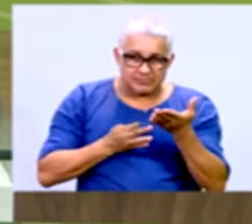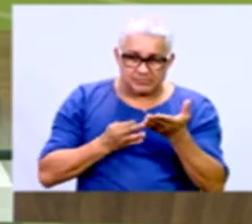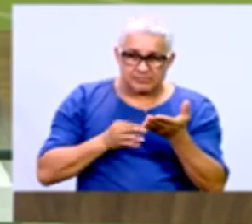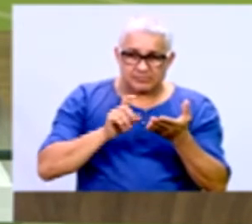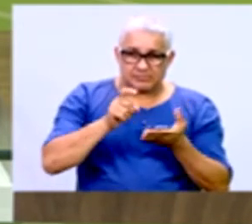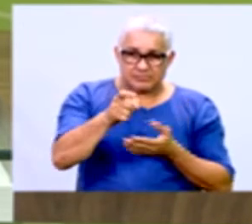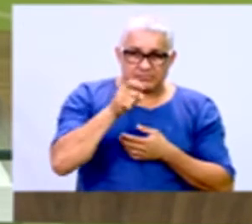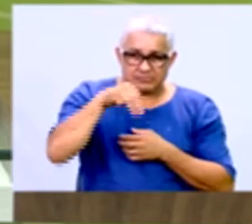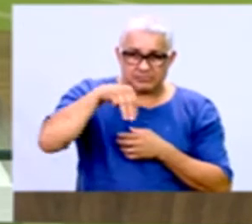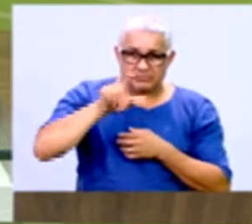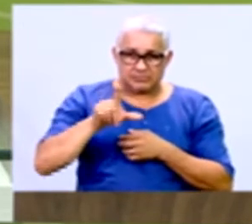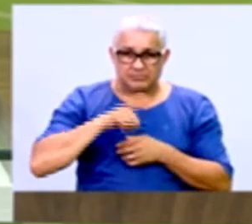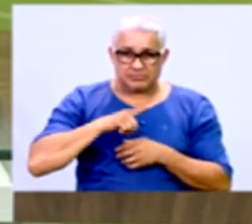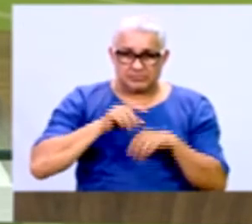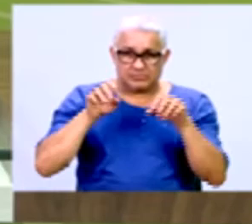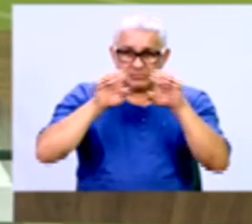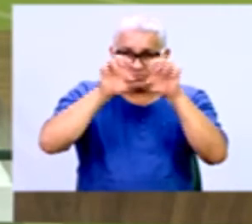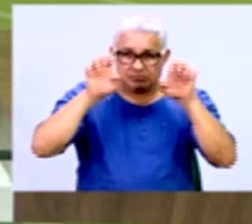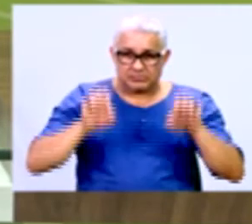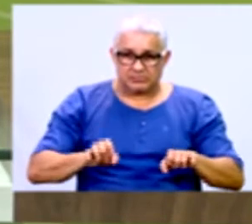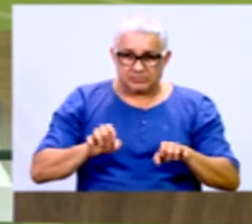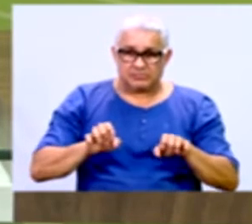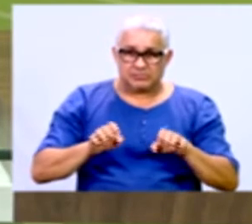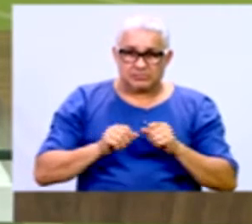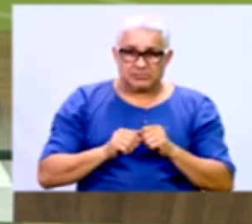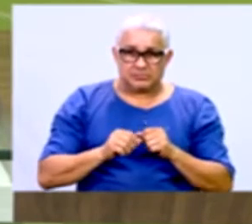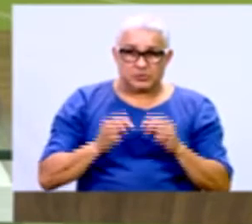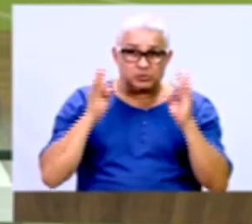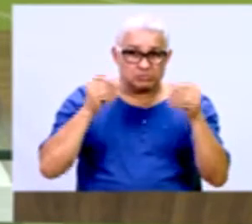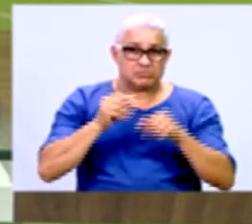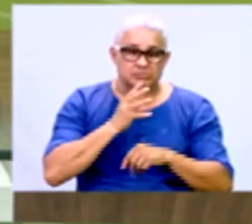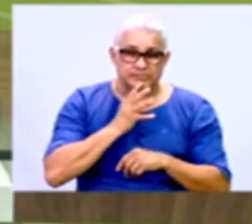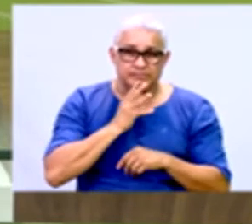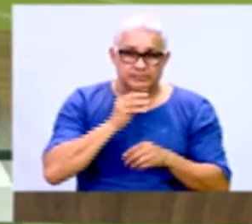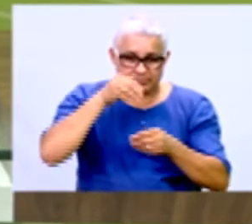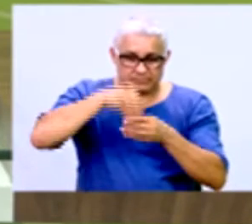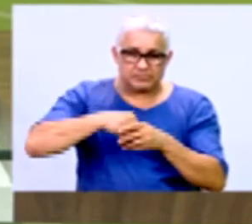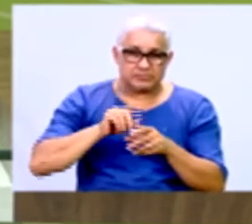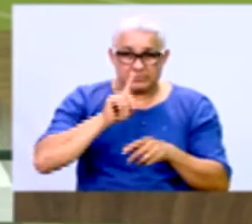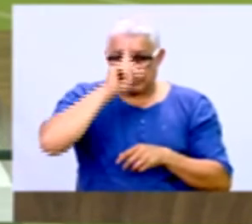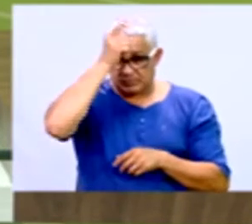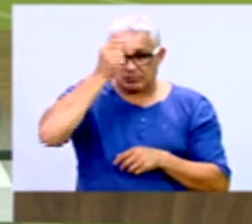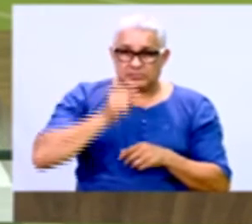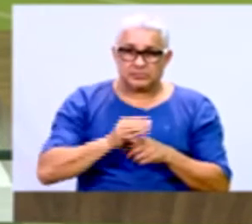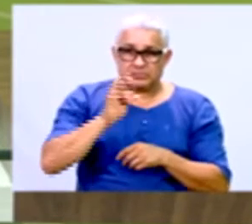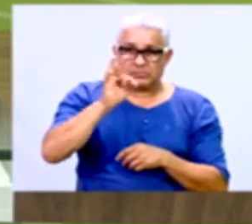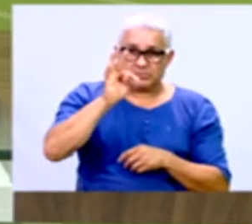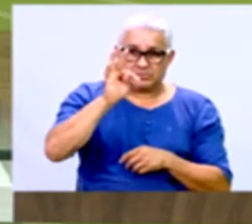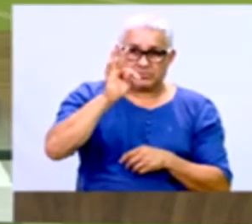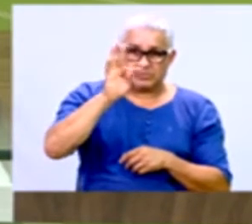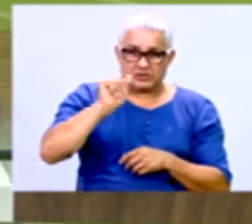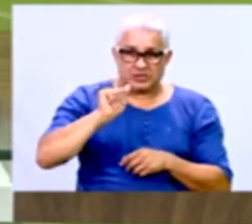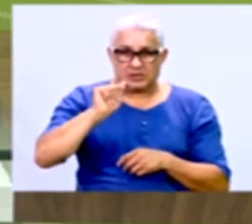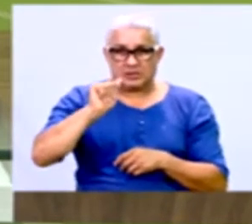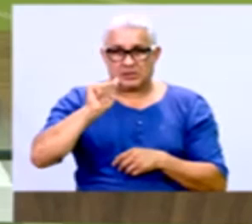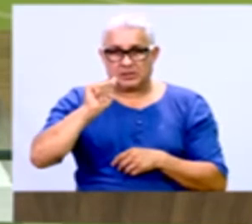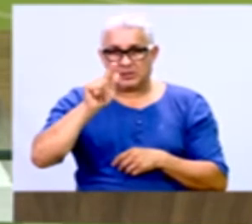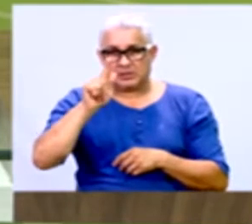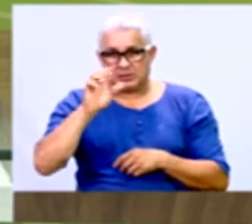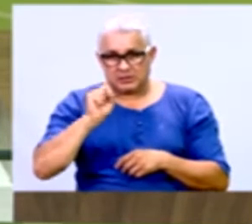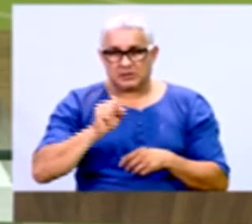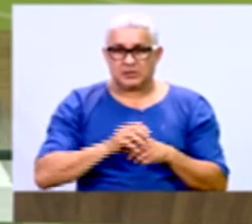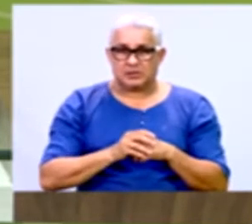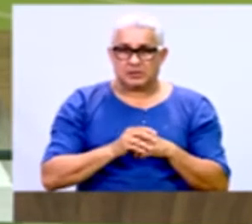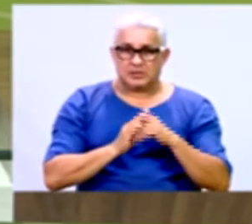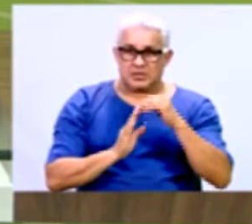XML tinha uma estrutura, mas que todos conheciam, tá? Então a ideia de tags que delimitava